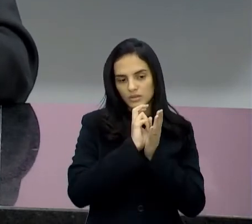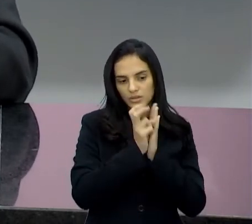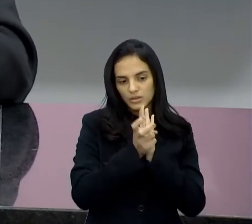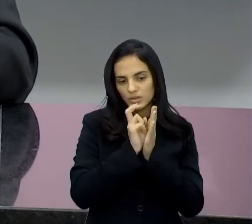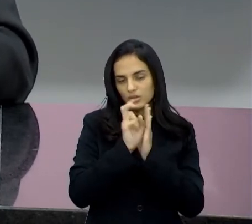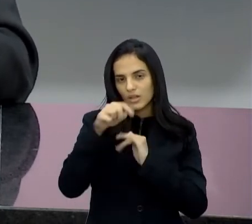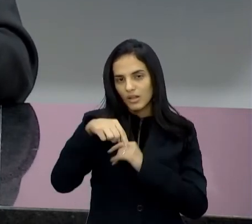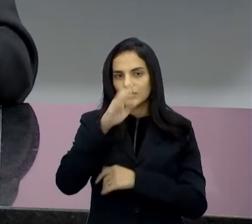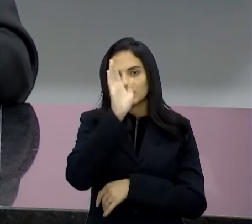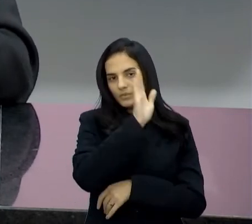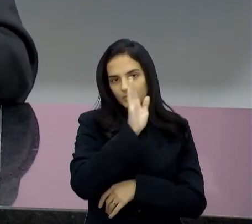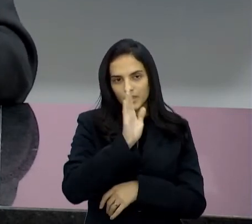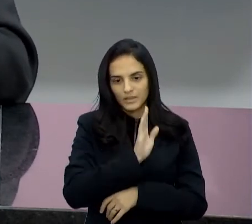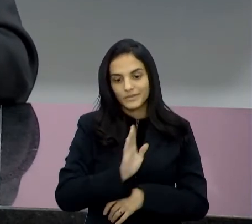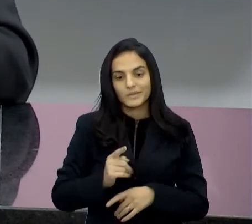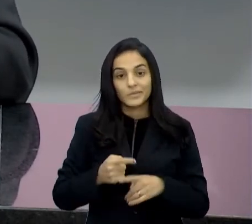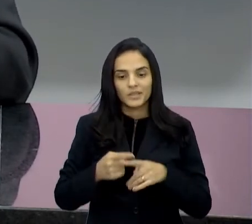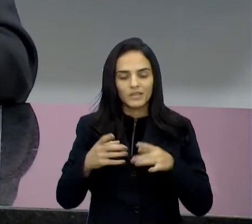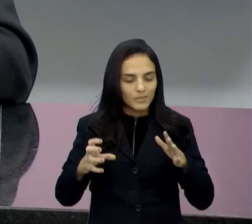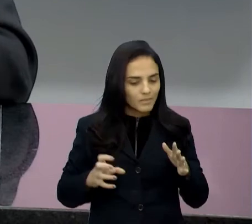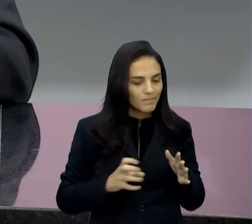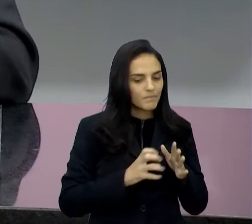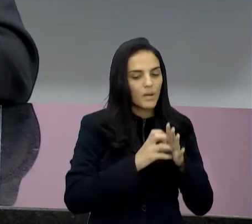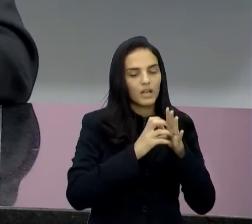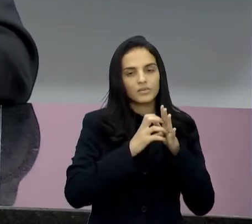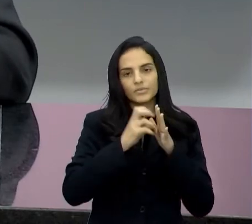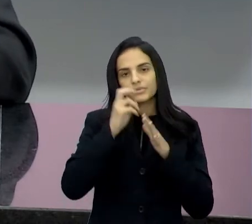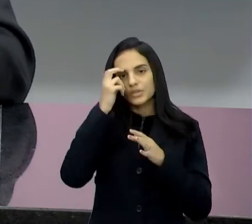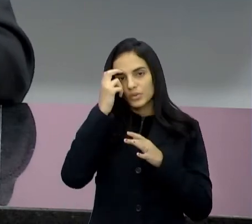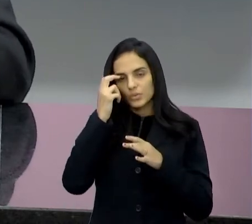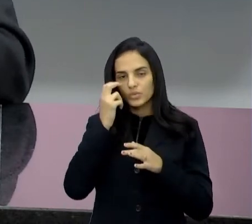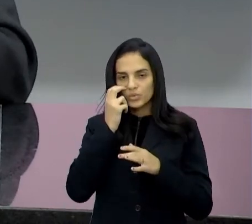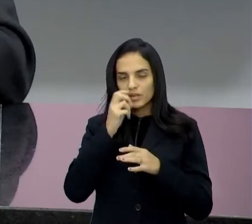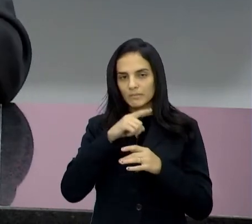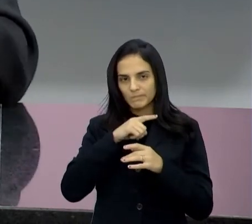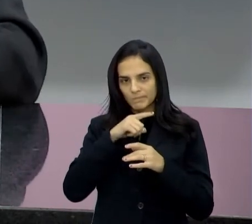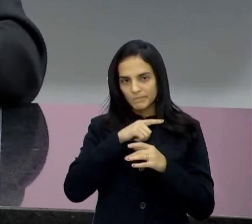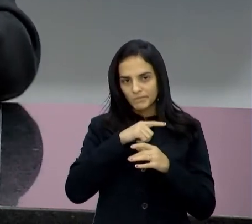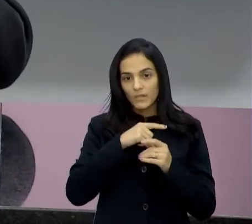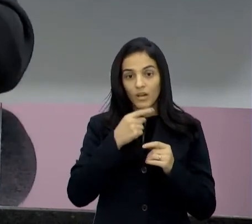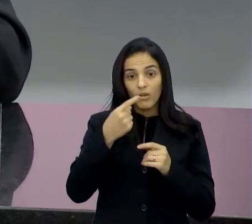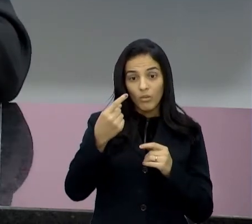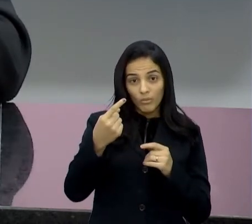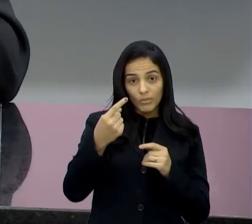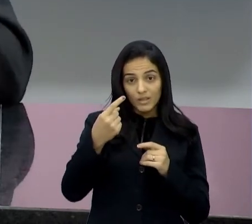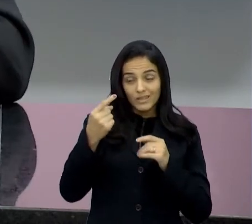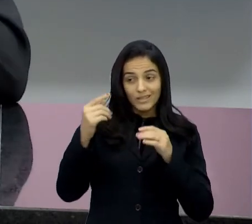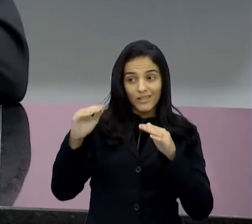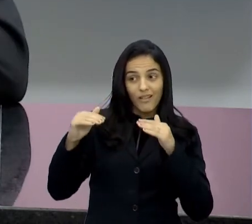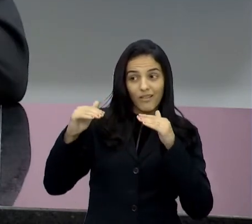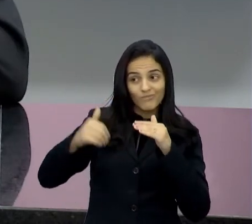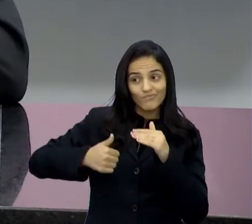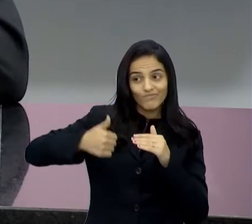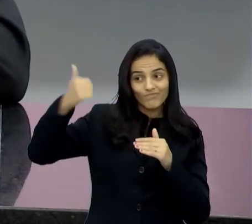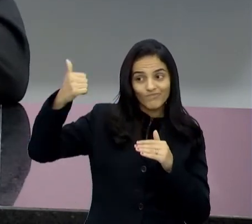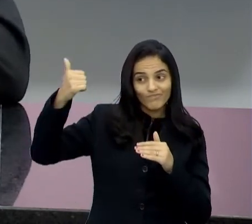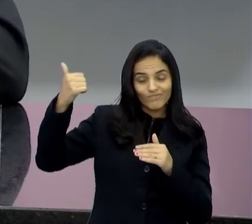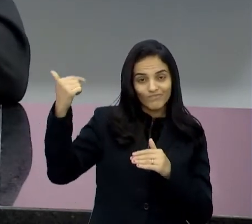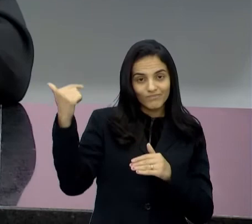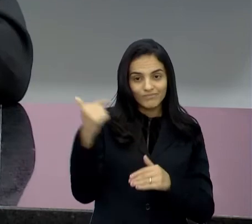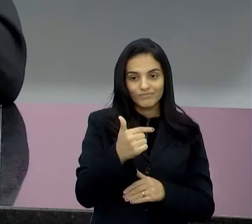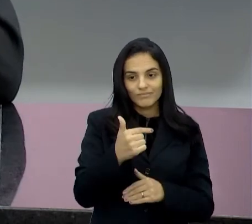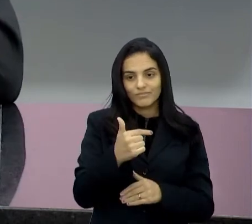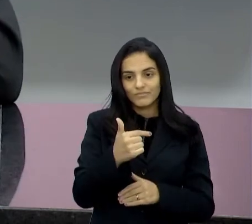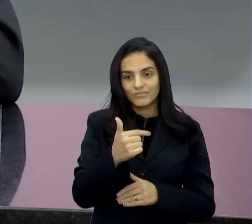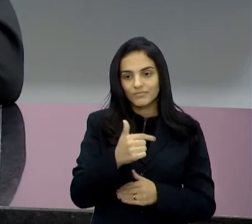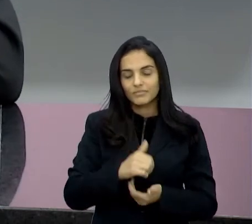Brasil, justamente por conta desse choque de culturas. E uma acabou se prevalecendo perante a outra.